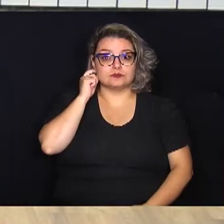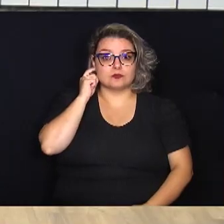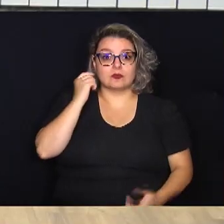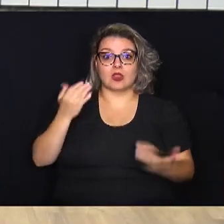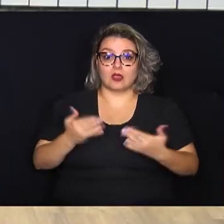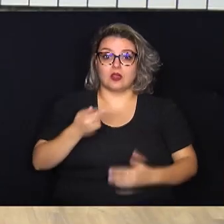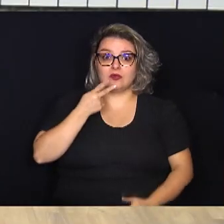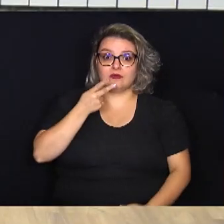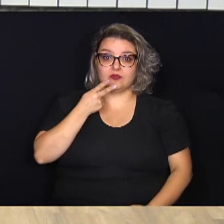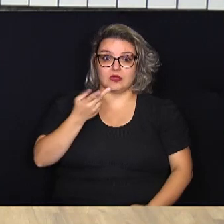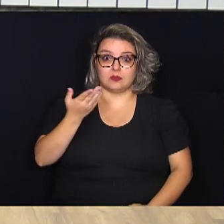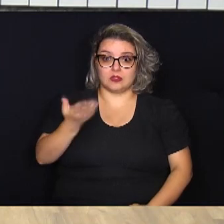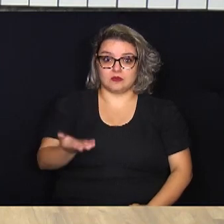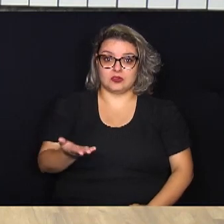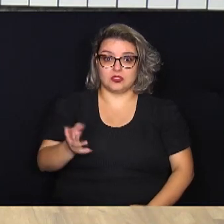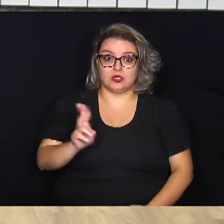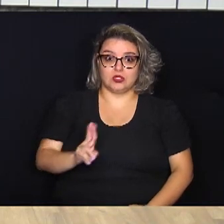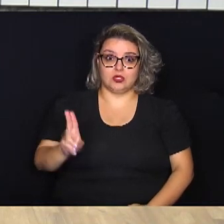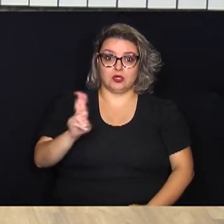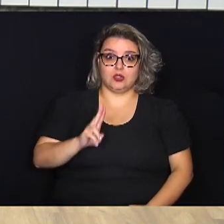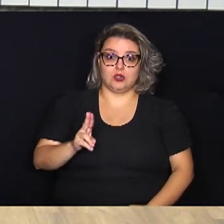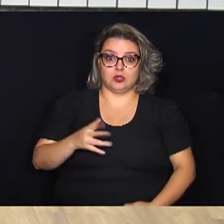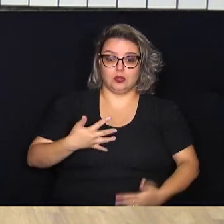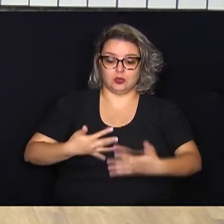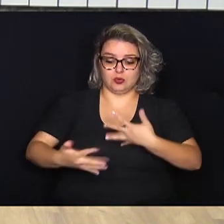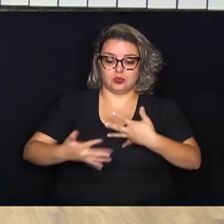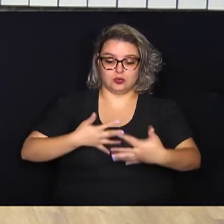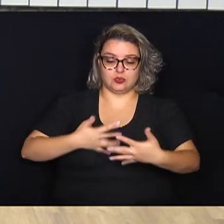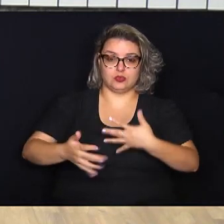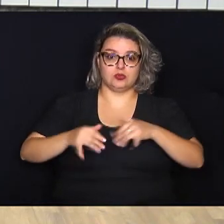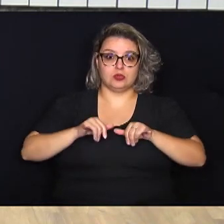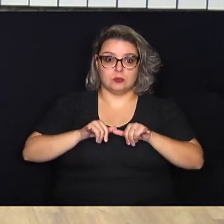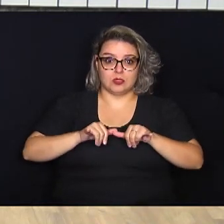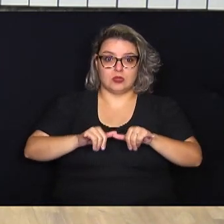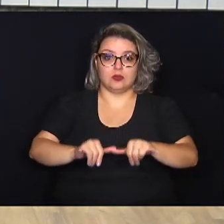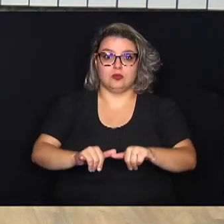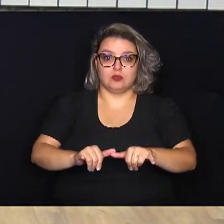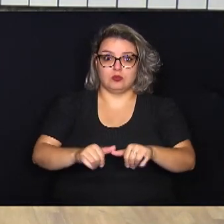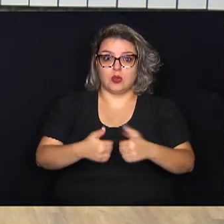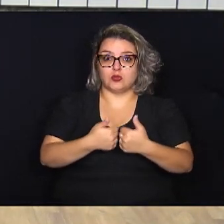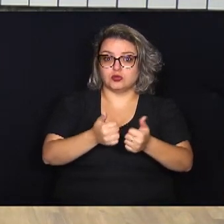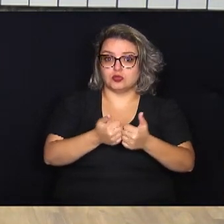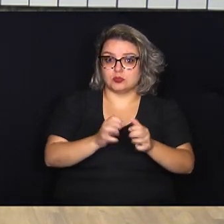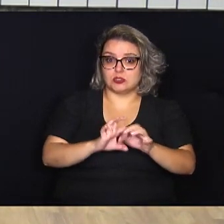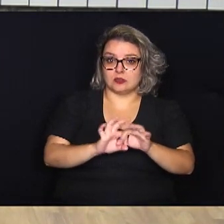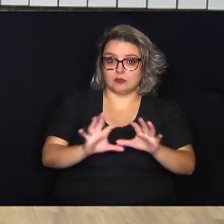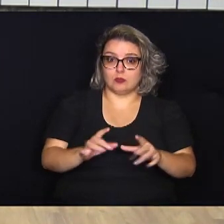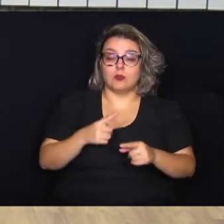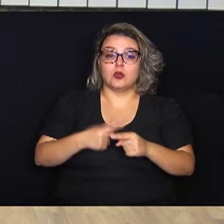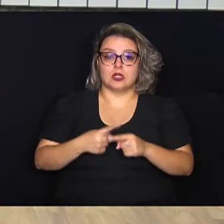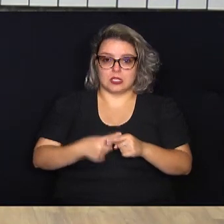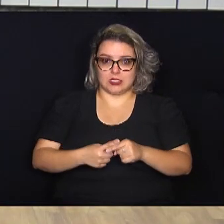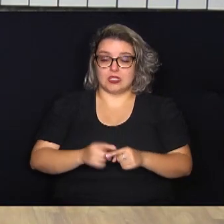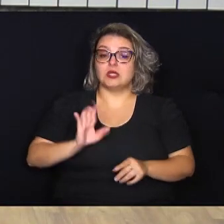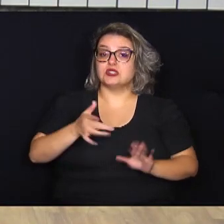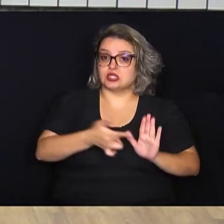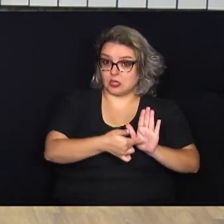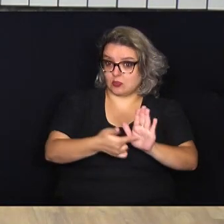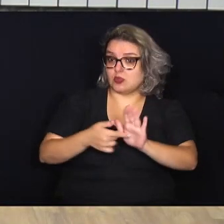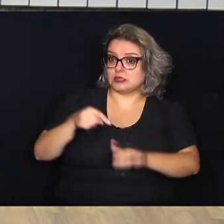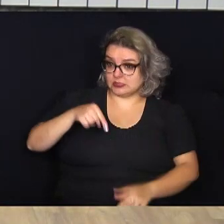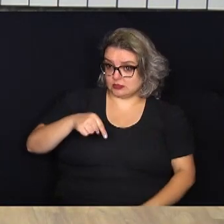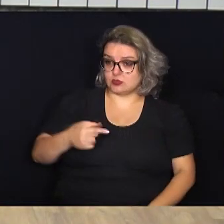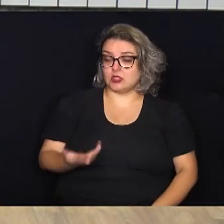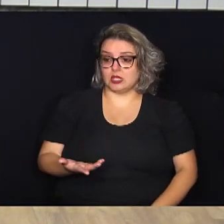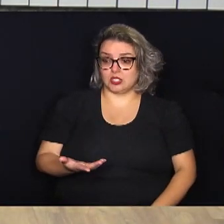você que usa o Terminal Mercado, as linhas que estão disponíveis no terminal. Por quê? Nós já mostramos aqui que